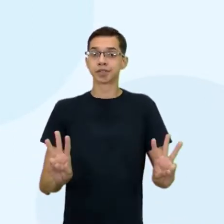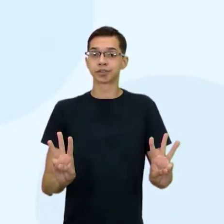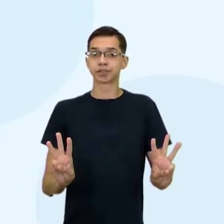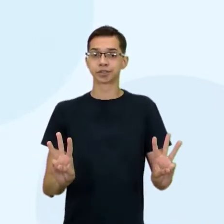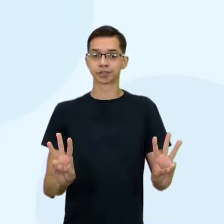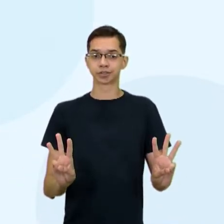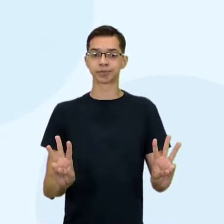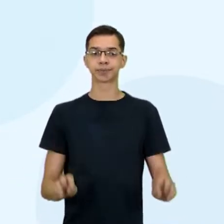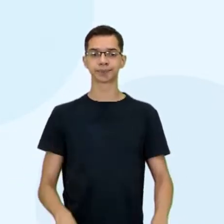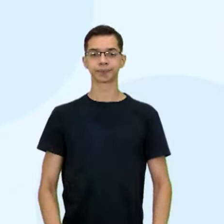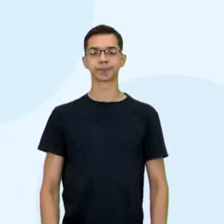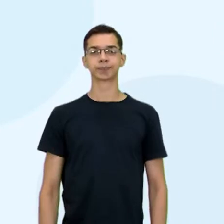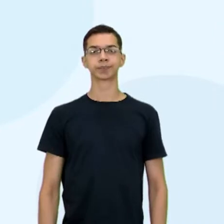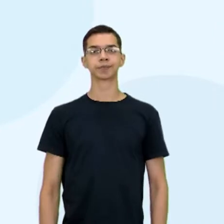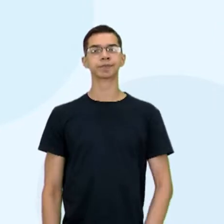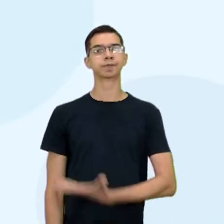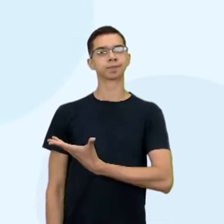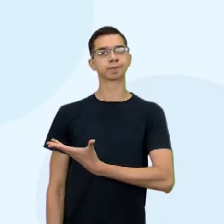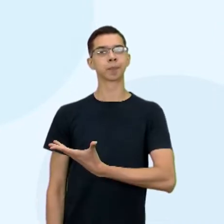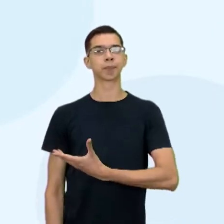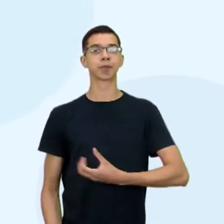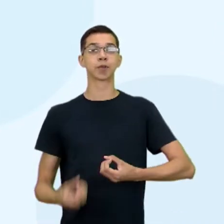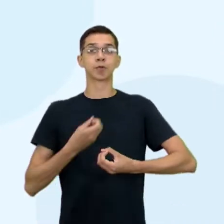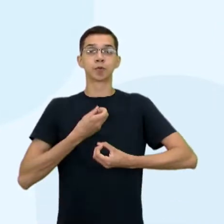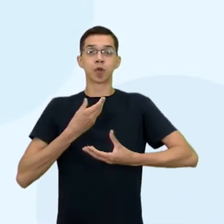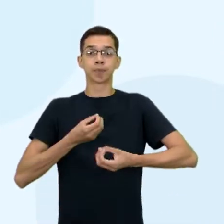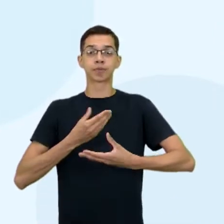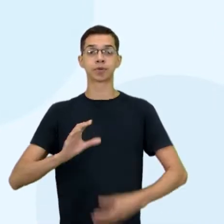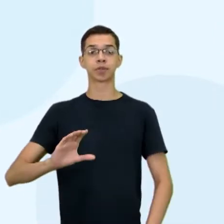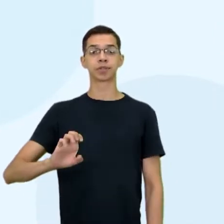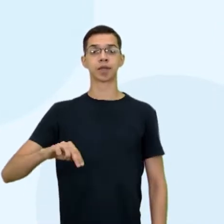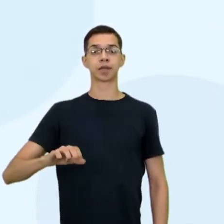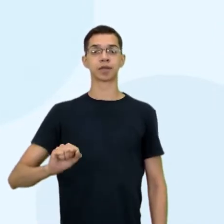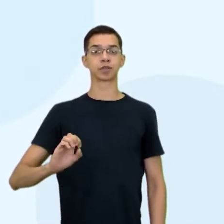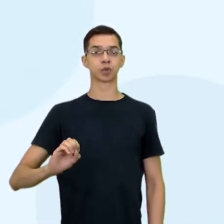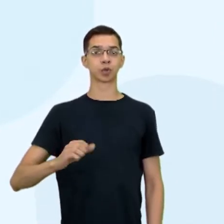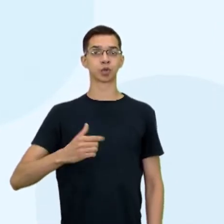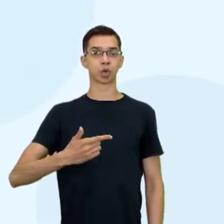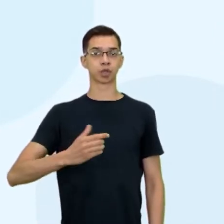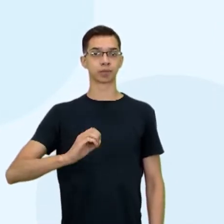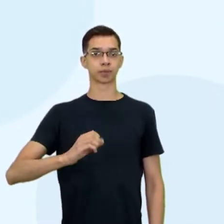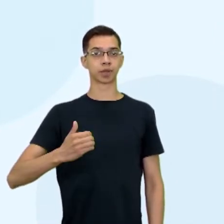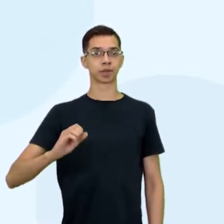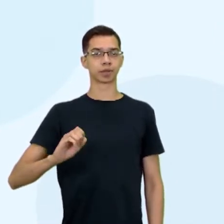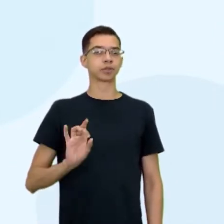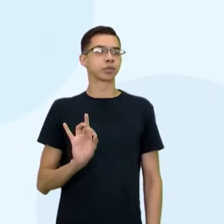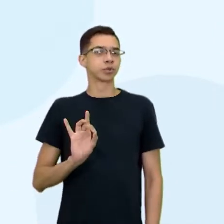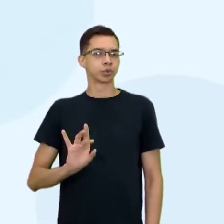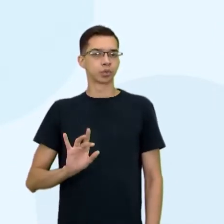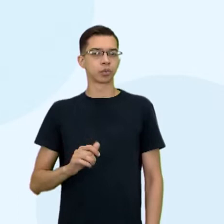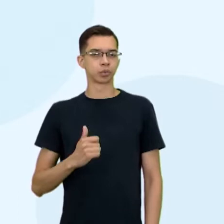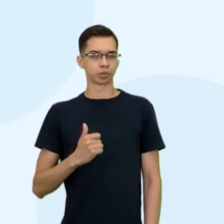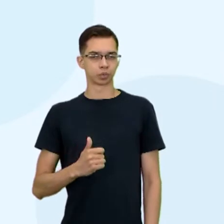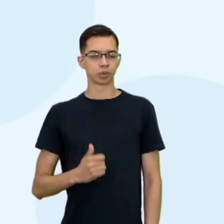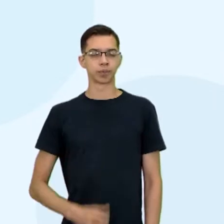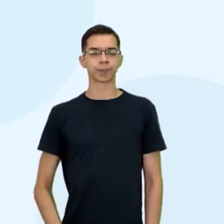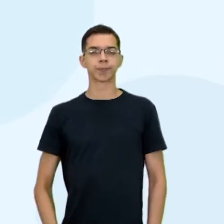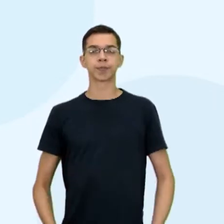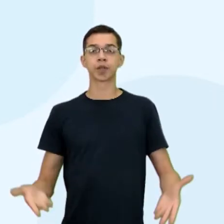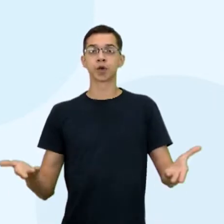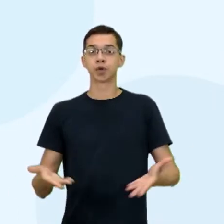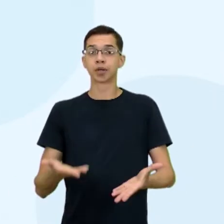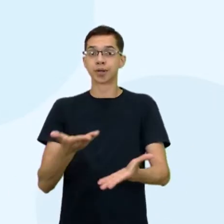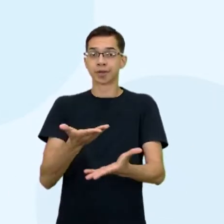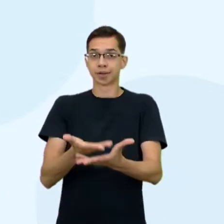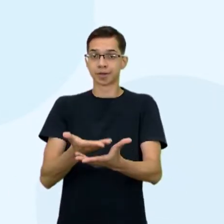site que só tem informações do censo de 2010. E aí eu vou aproveitar esta aula aqui, eu vou apresentar